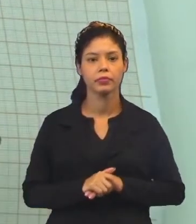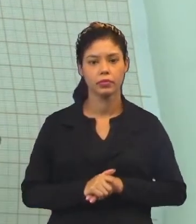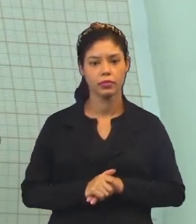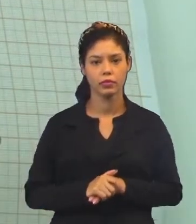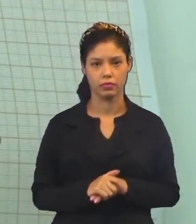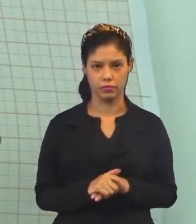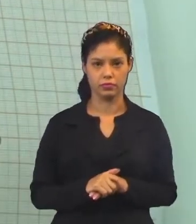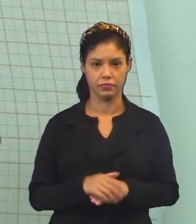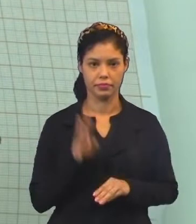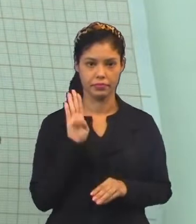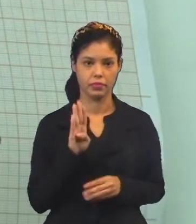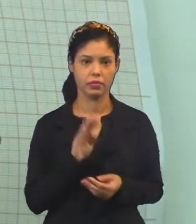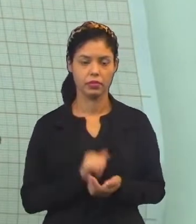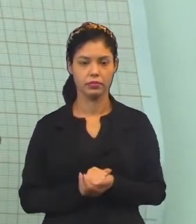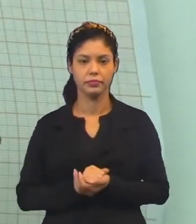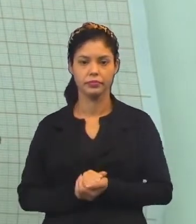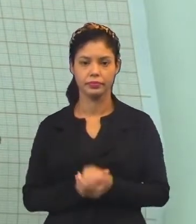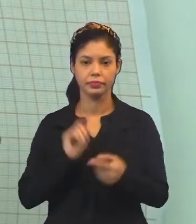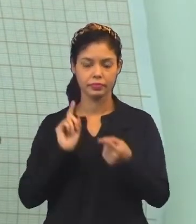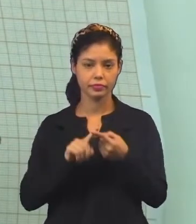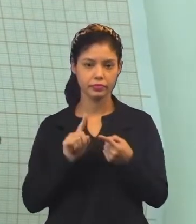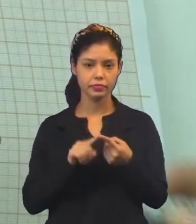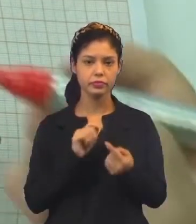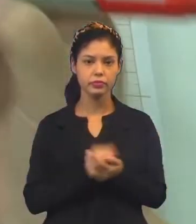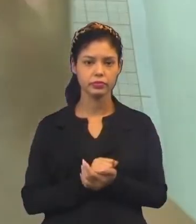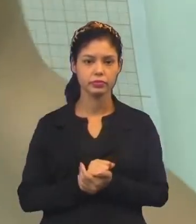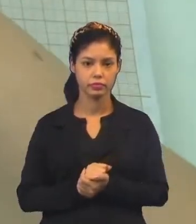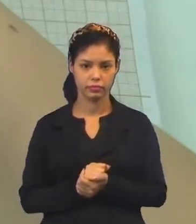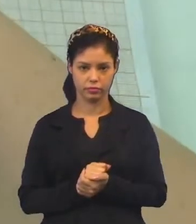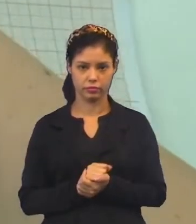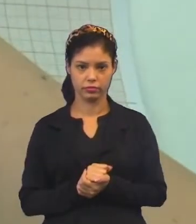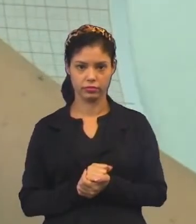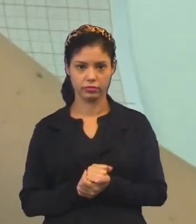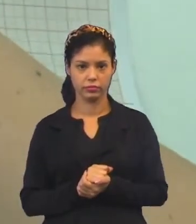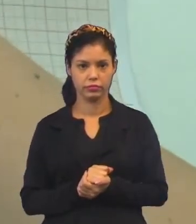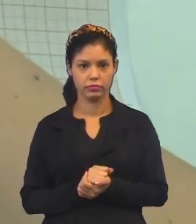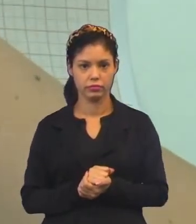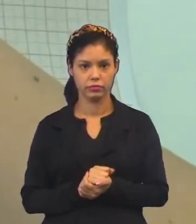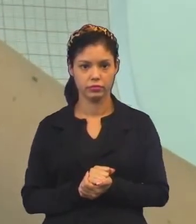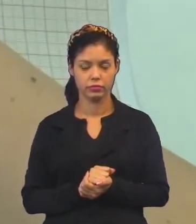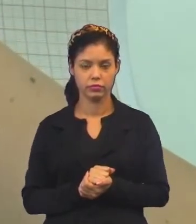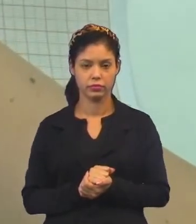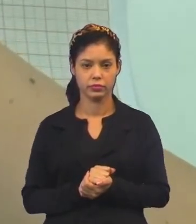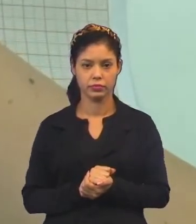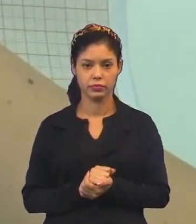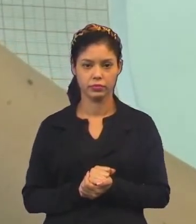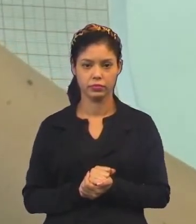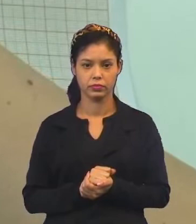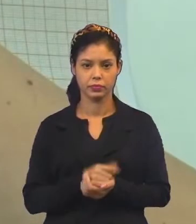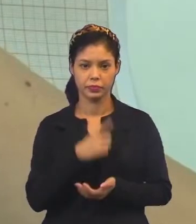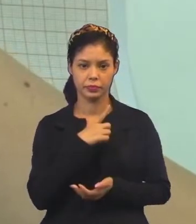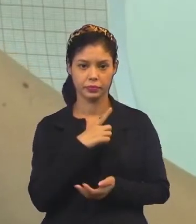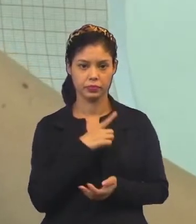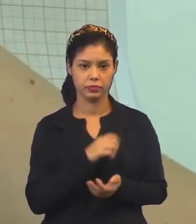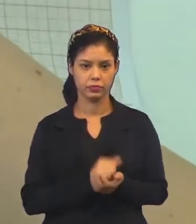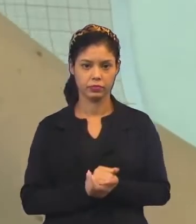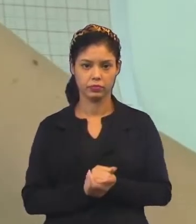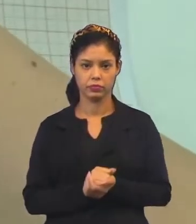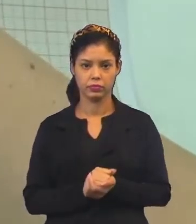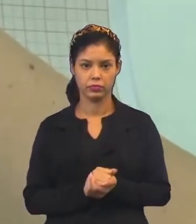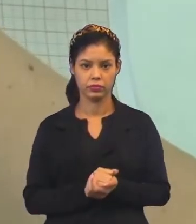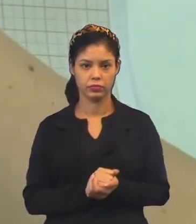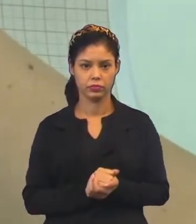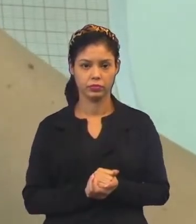aqui a figura B. Primeiro o perímetro, tá bom? Vamos ver aqui o perímetro. Nós vimos aqui, ó, que eu tenho